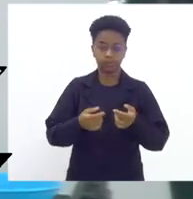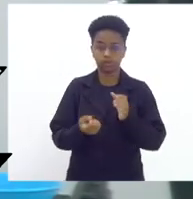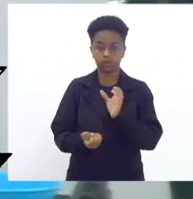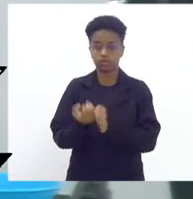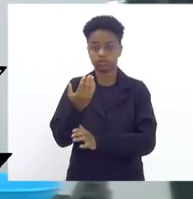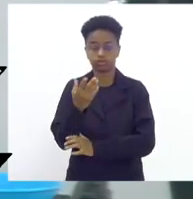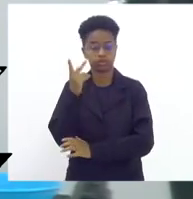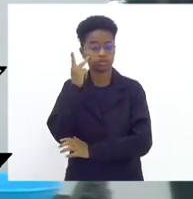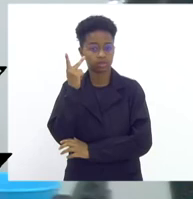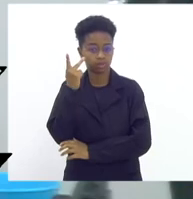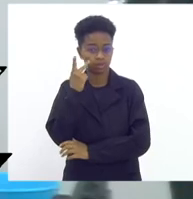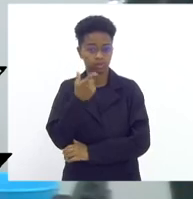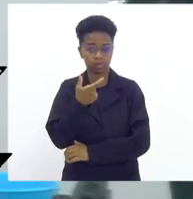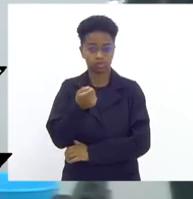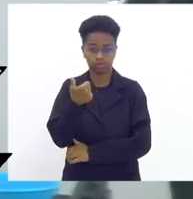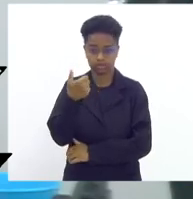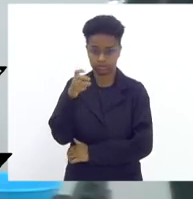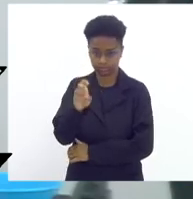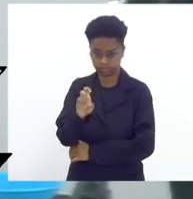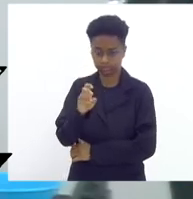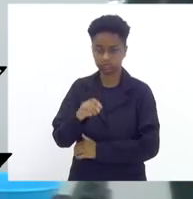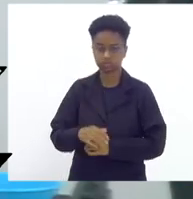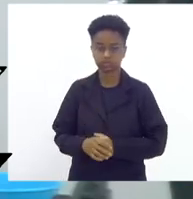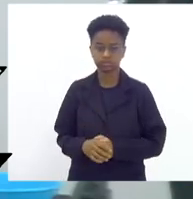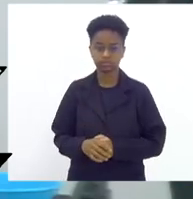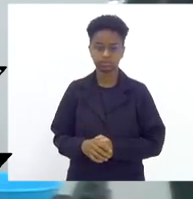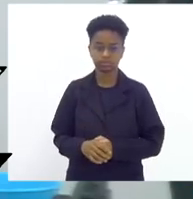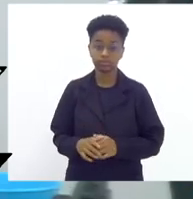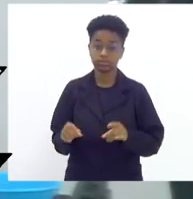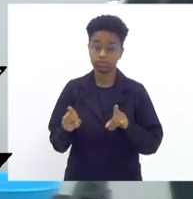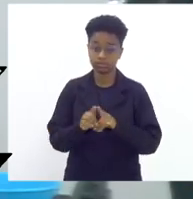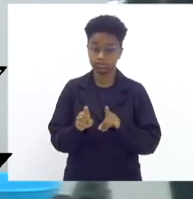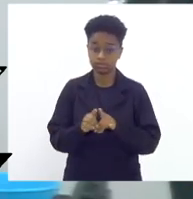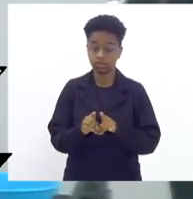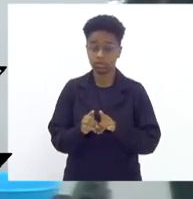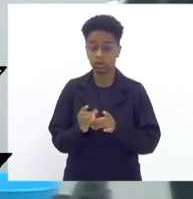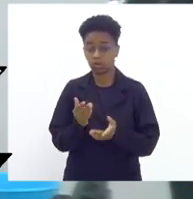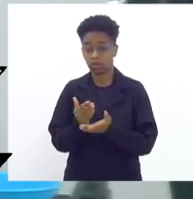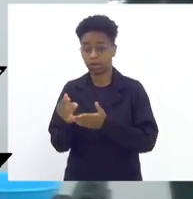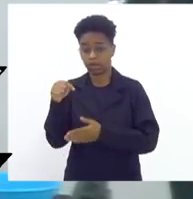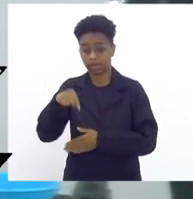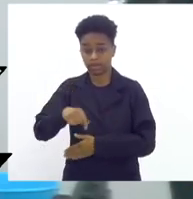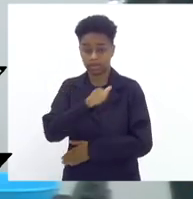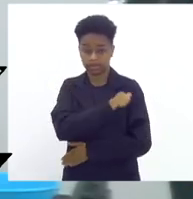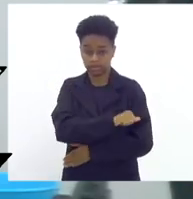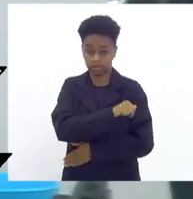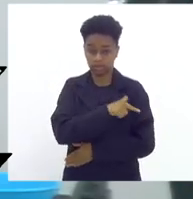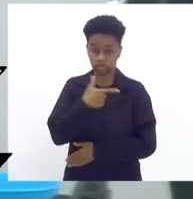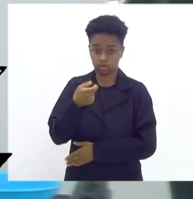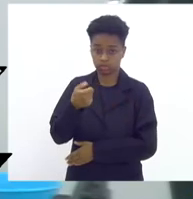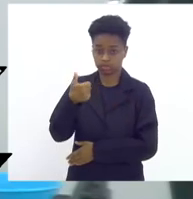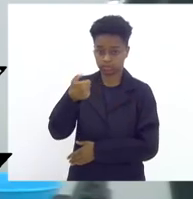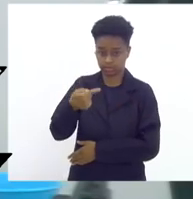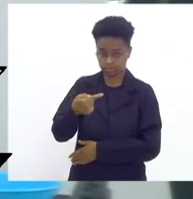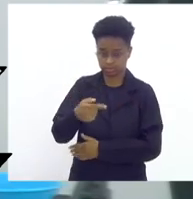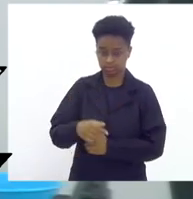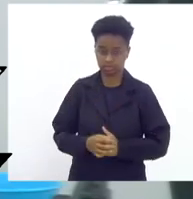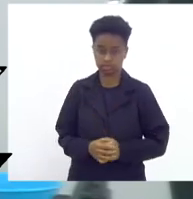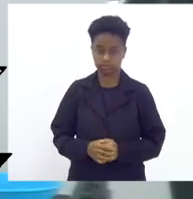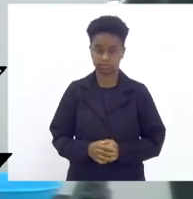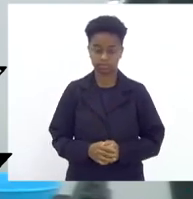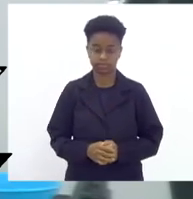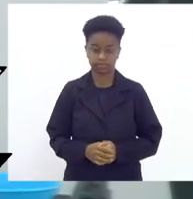em São Paulo em 2015 e chegou ao Rio de Janeiro em ano de 2016